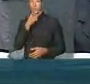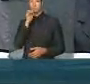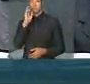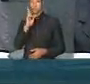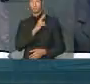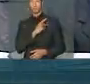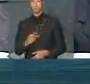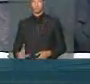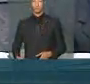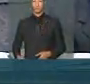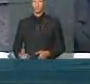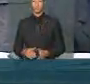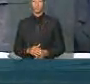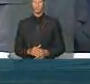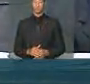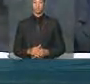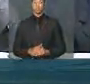presidente